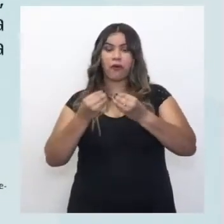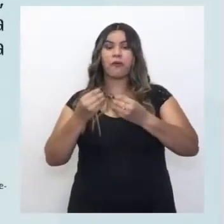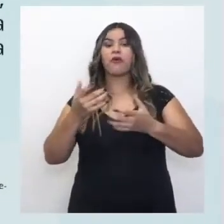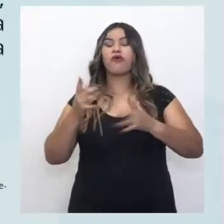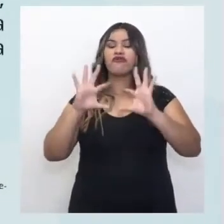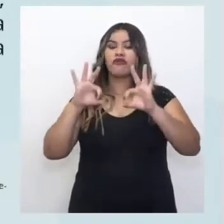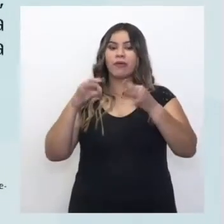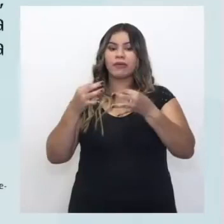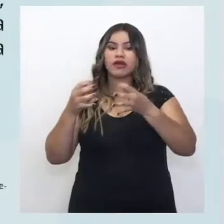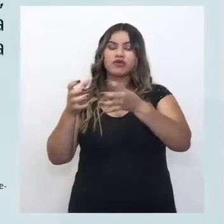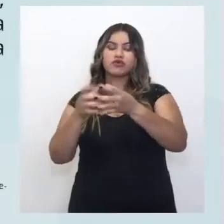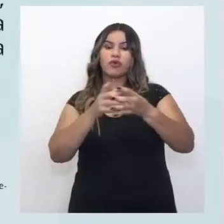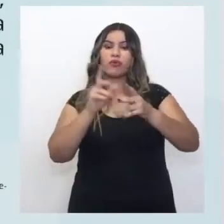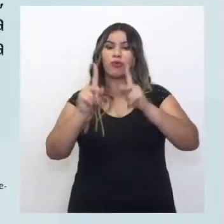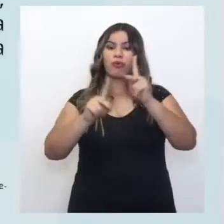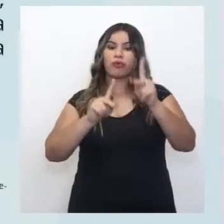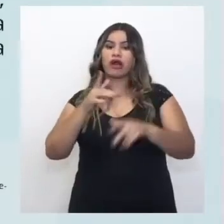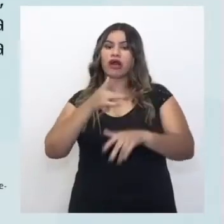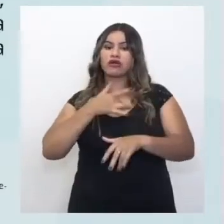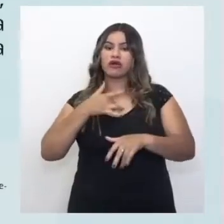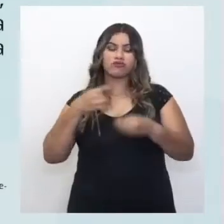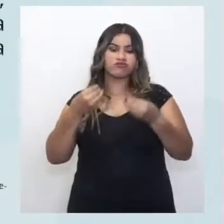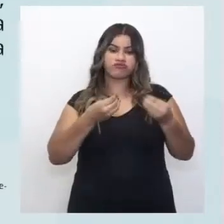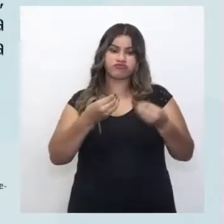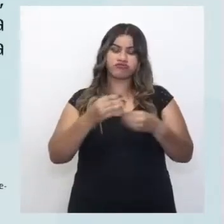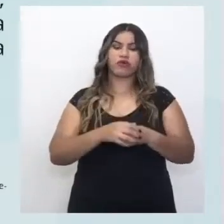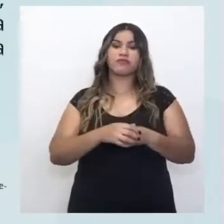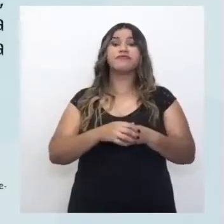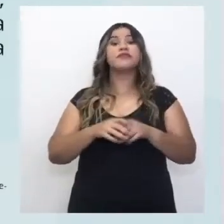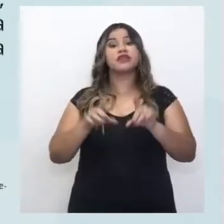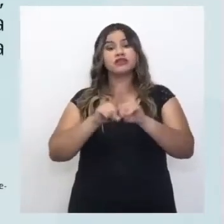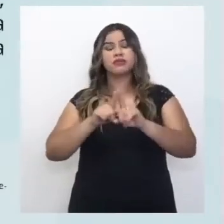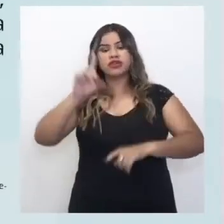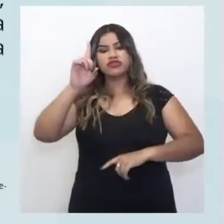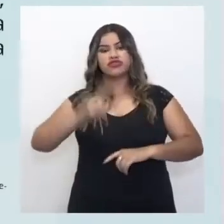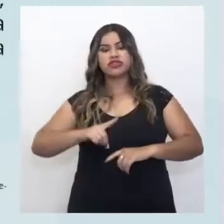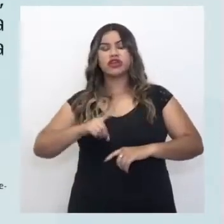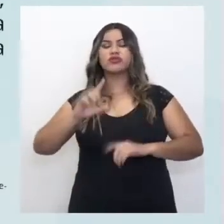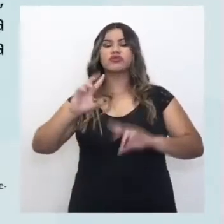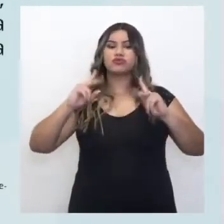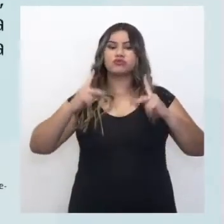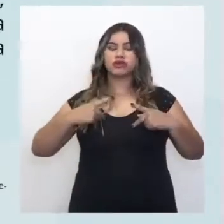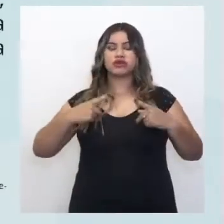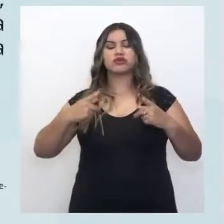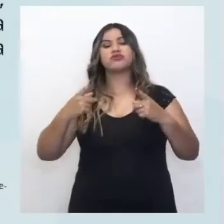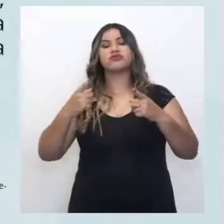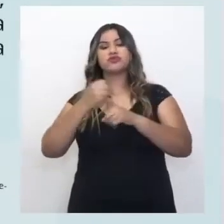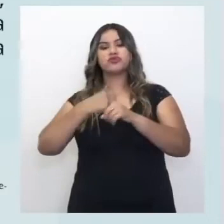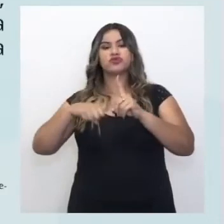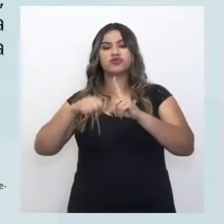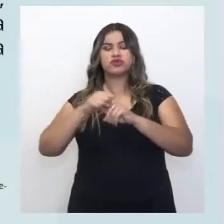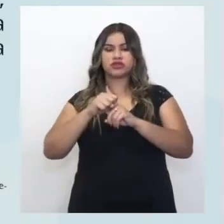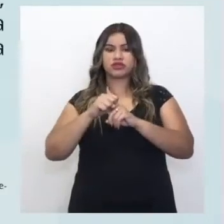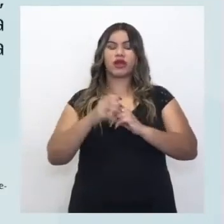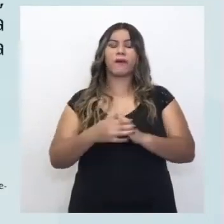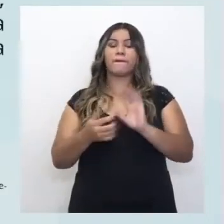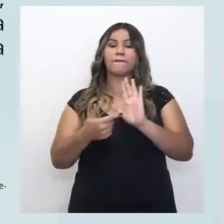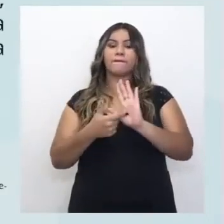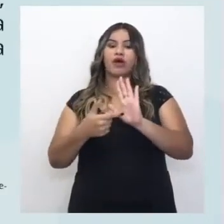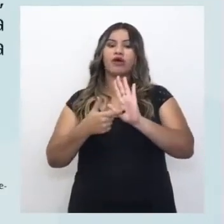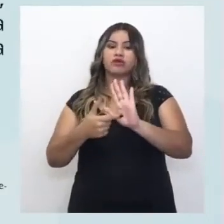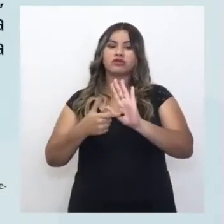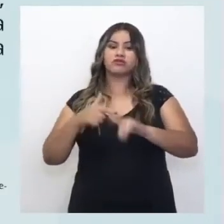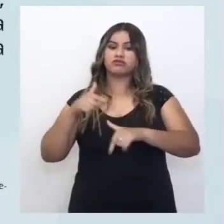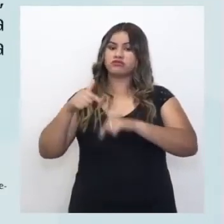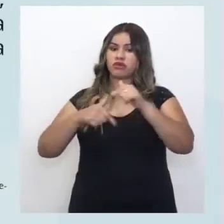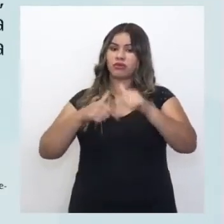grupos populacionais, a efetivação de direitos humanos e sociais, bem como o acesso a diferentes serviços,